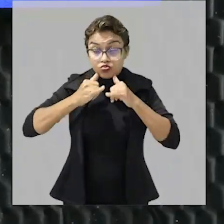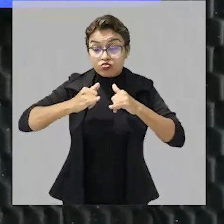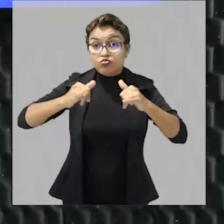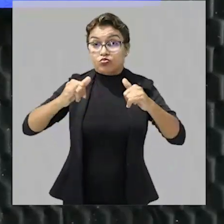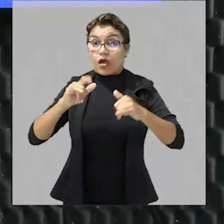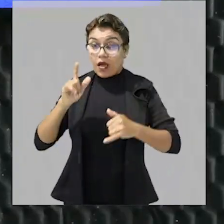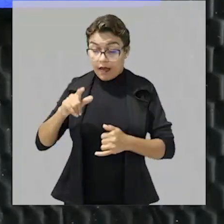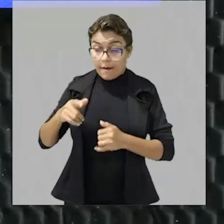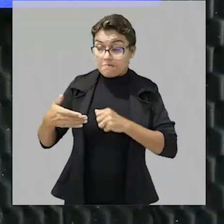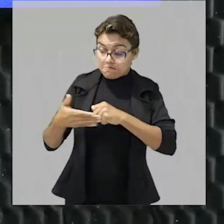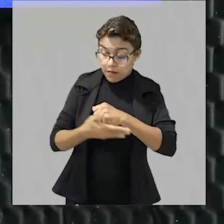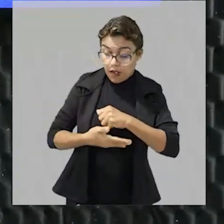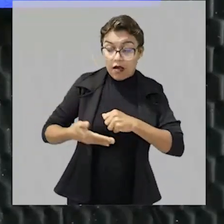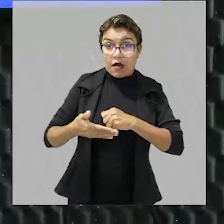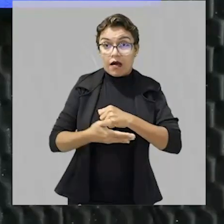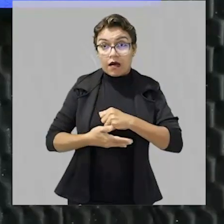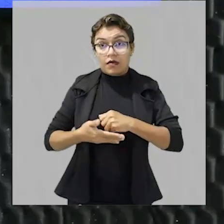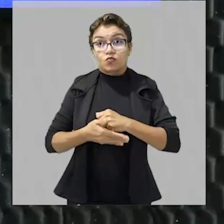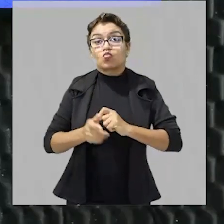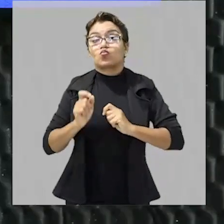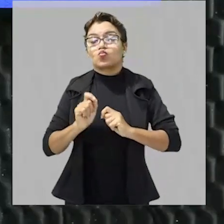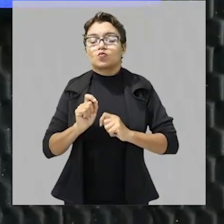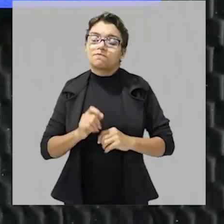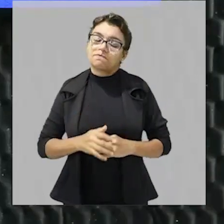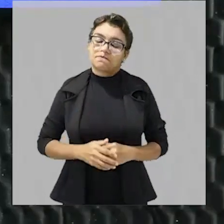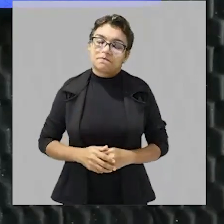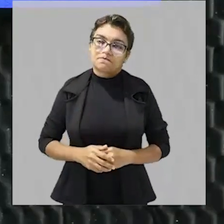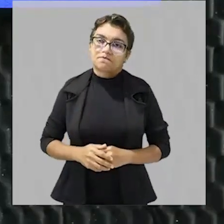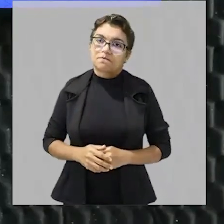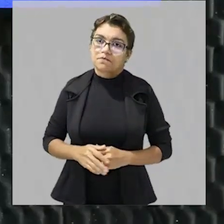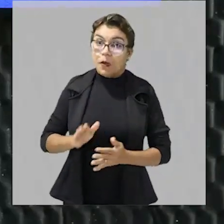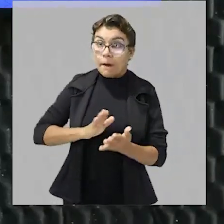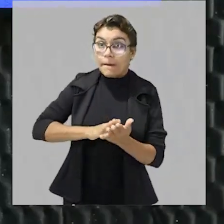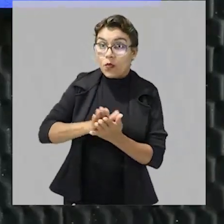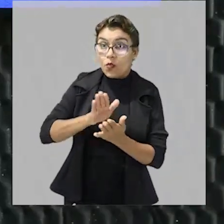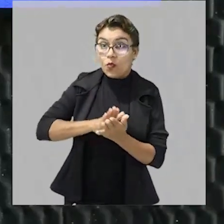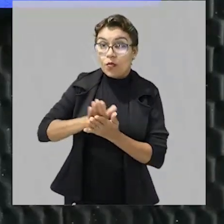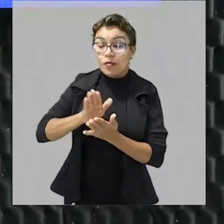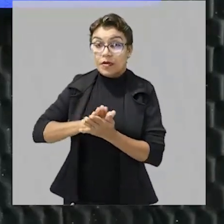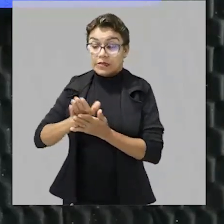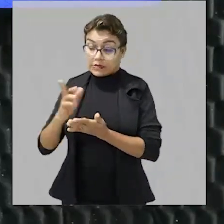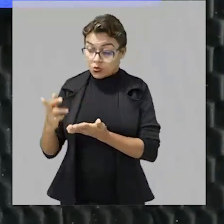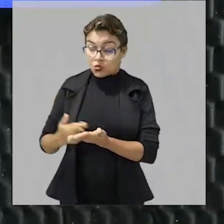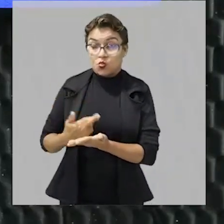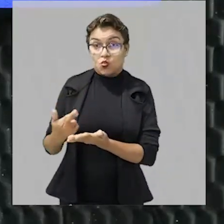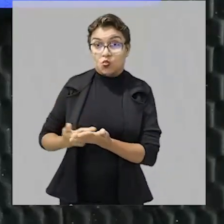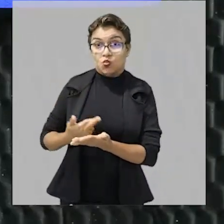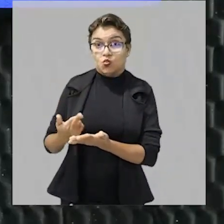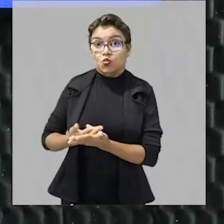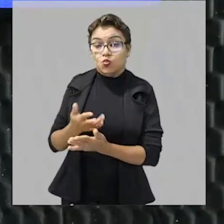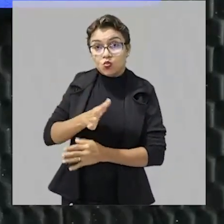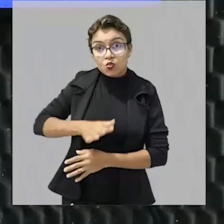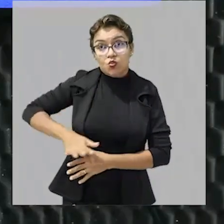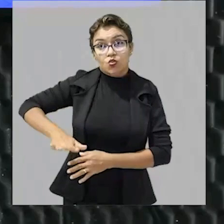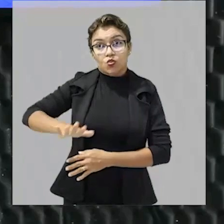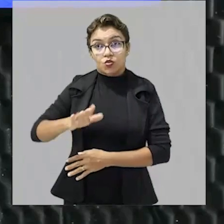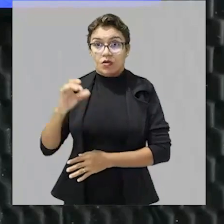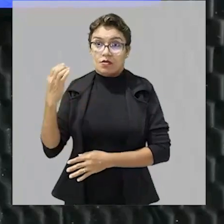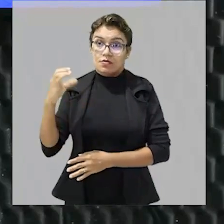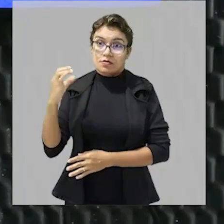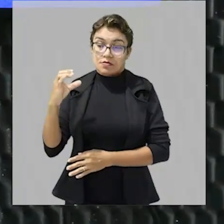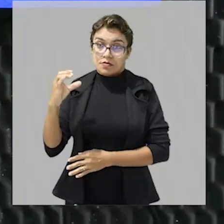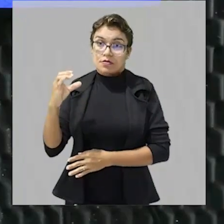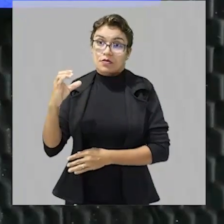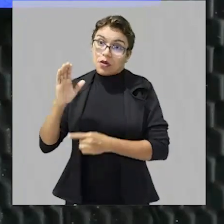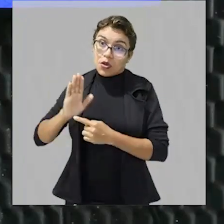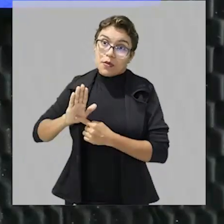Não. Se há uma descoberta científica, ela tem que ser publicada. É um artigo aí que traz à baila